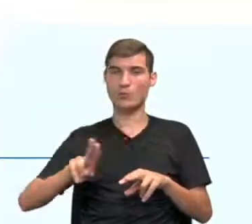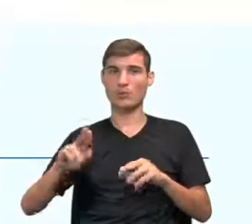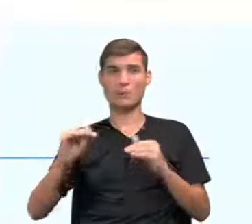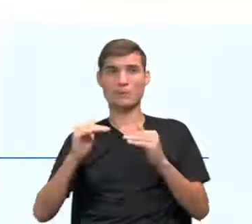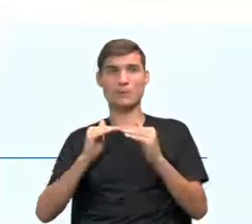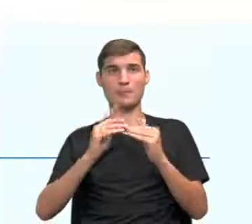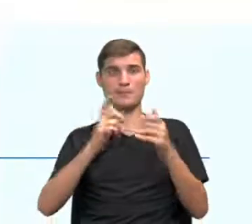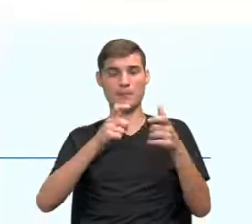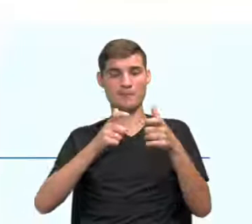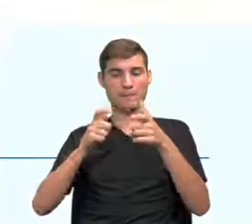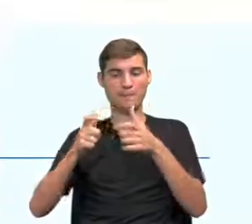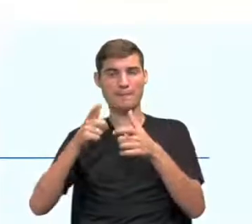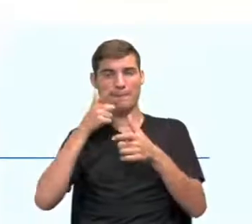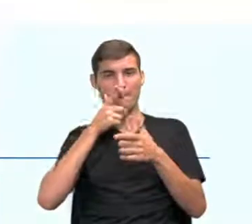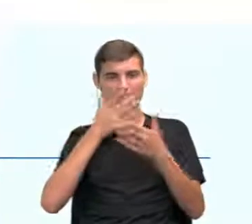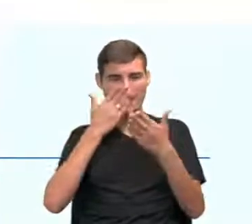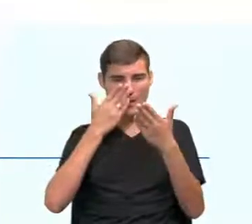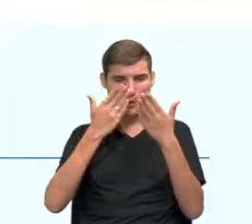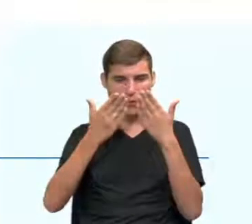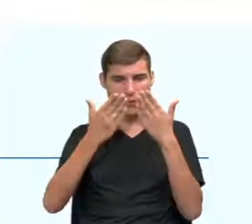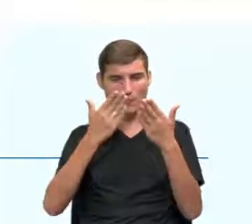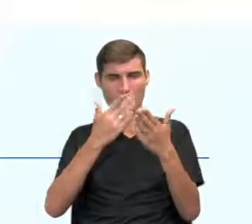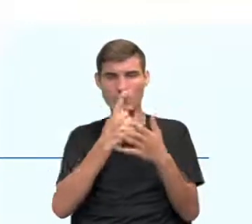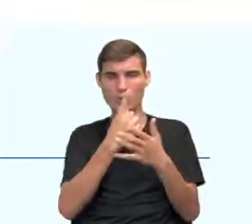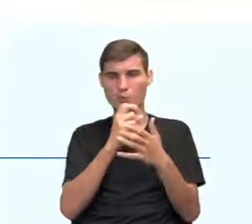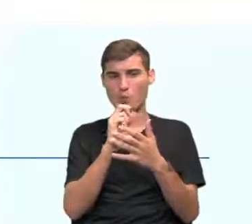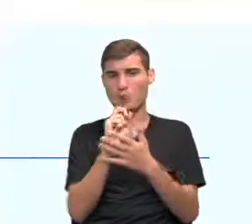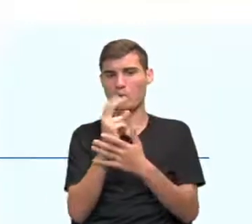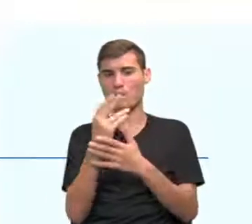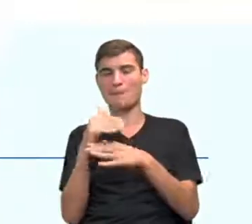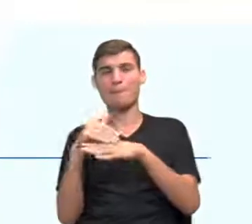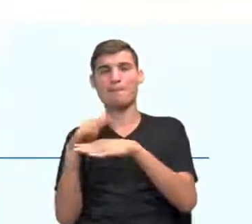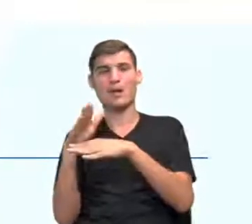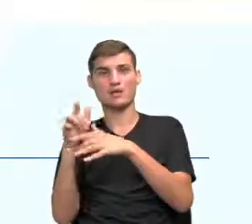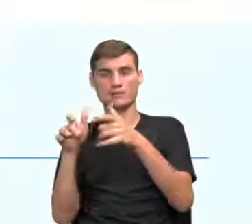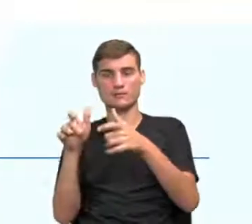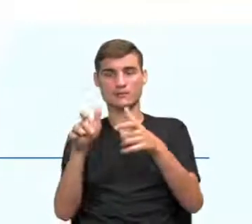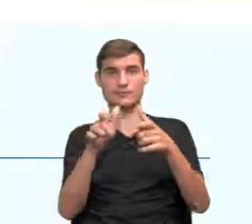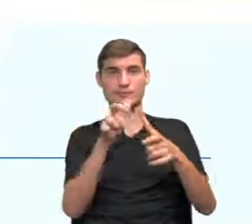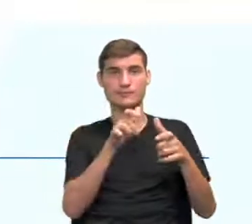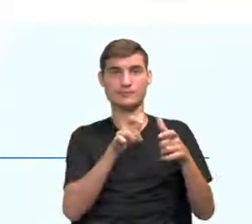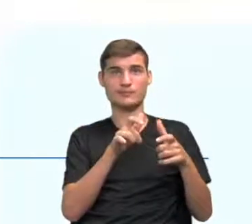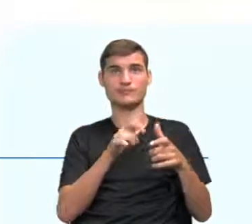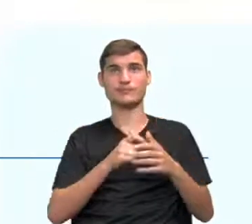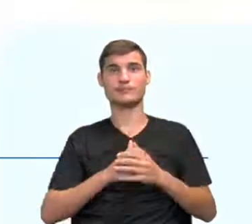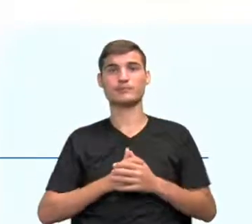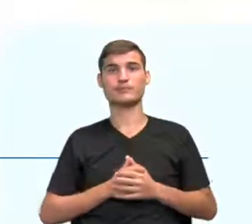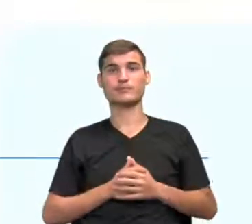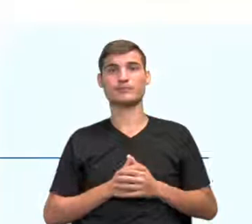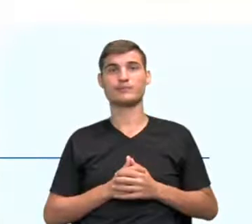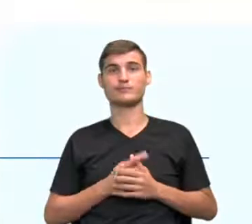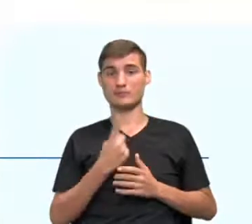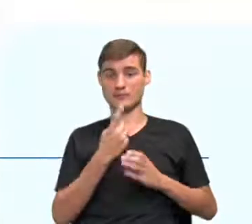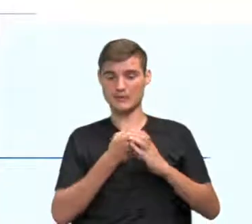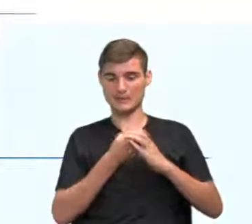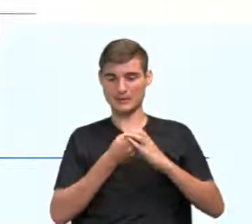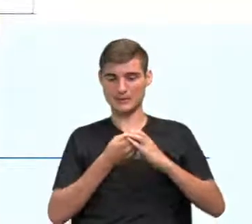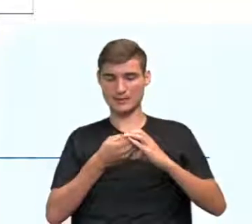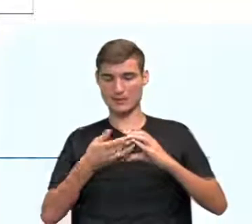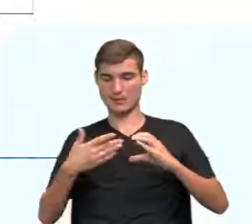essa posição. Eu consigo comparar um ou mais sinais. Uma